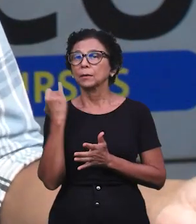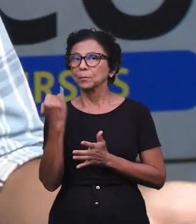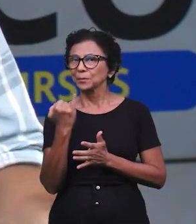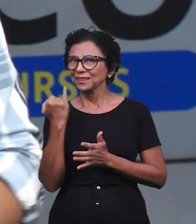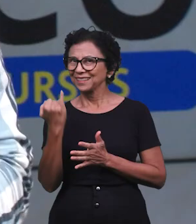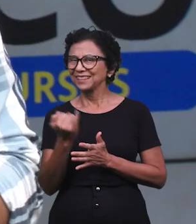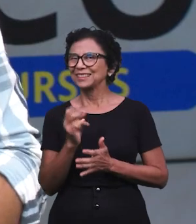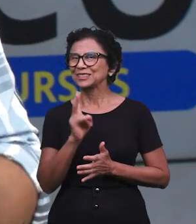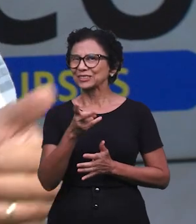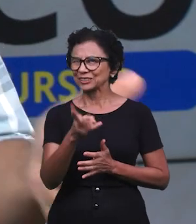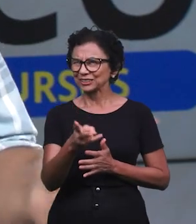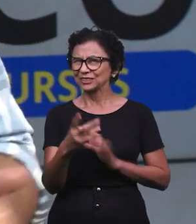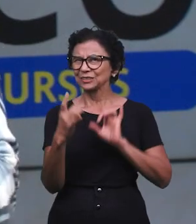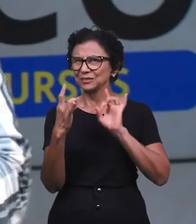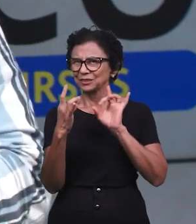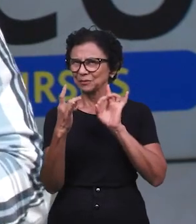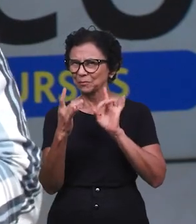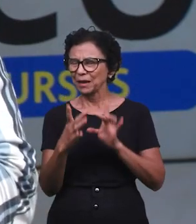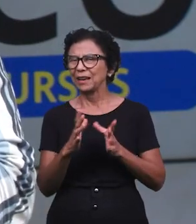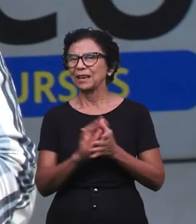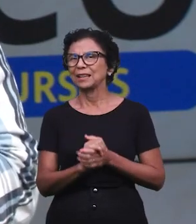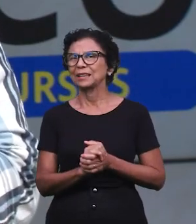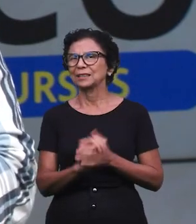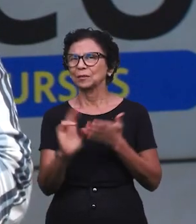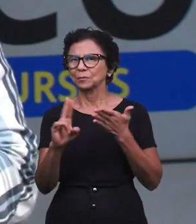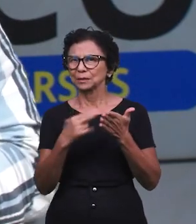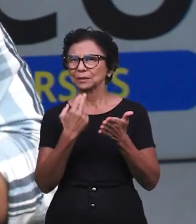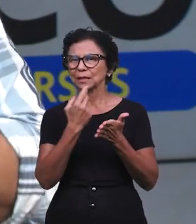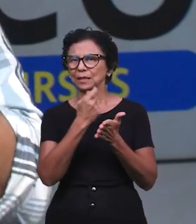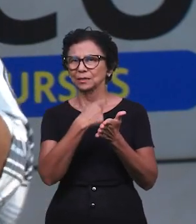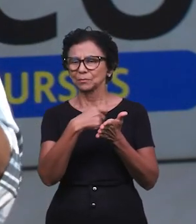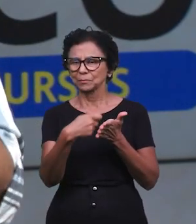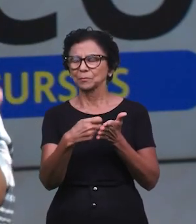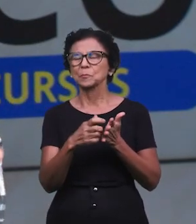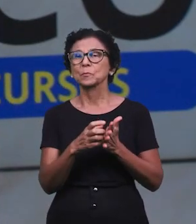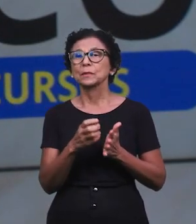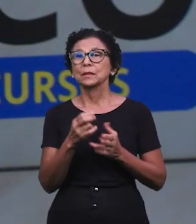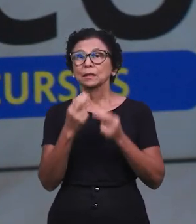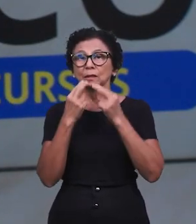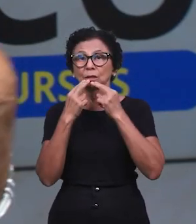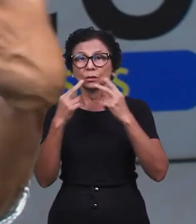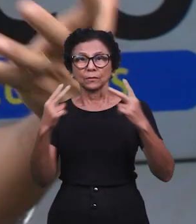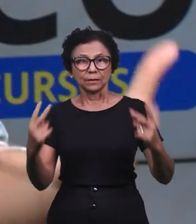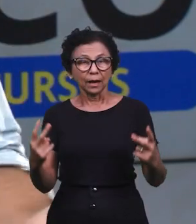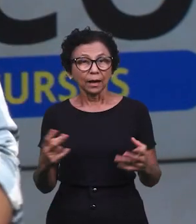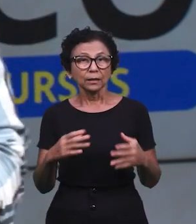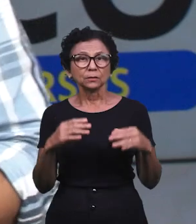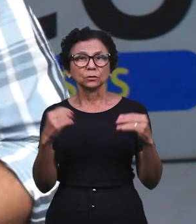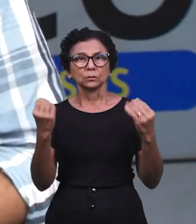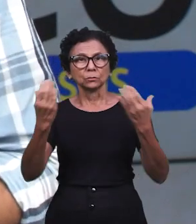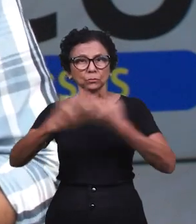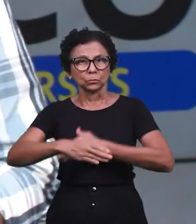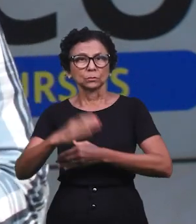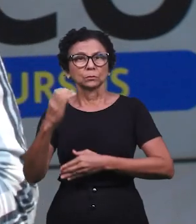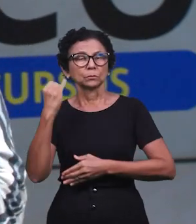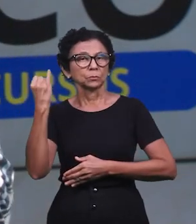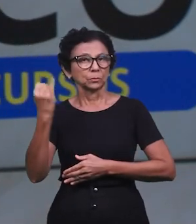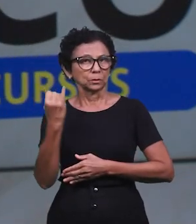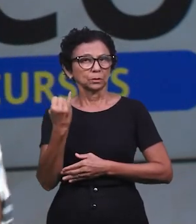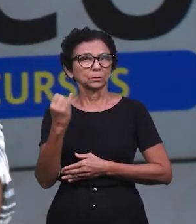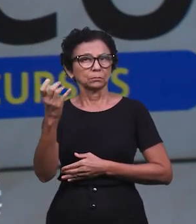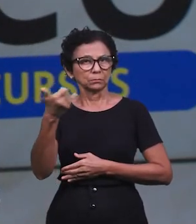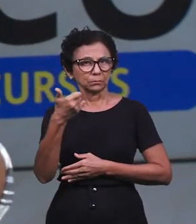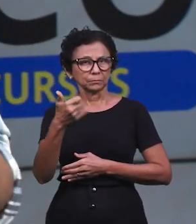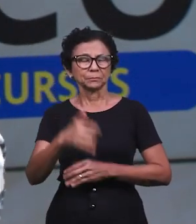continue a mandar sua mensagem, continue a escrever para a gente, tá certo? Assim que tiver novidades também sobre concursos importantes, vocês verão por aqui, tá